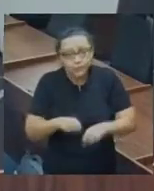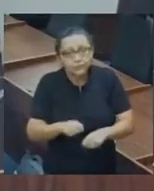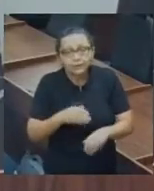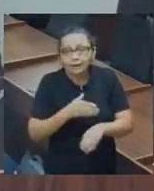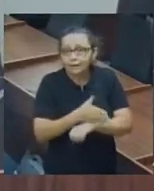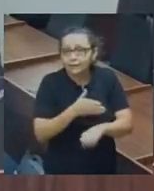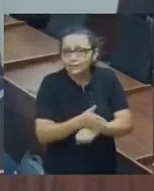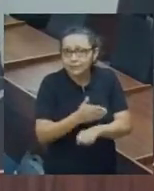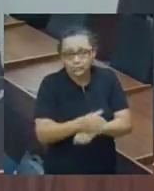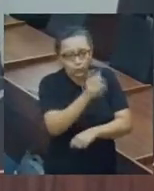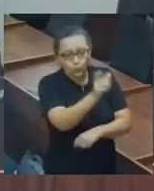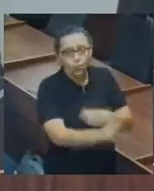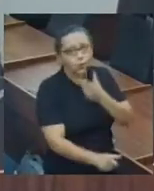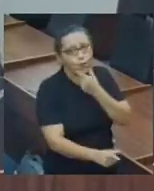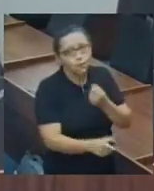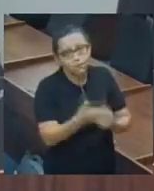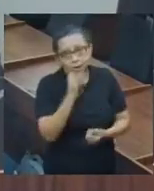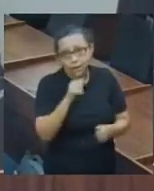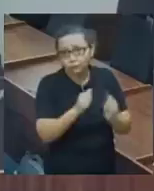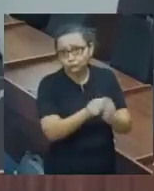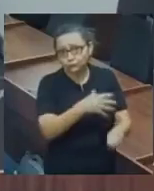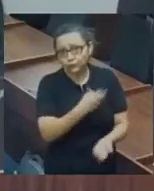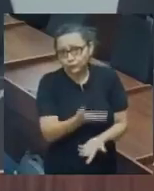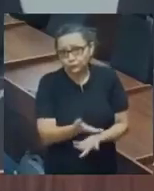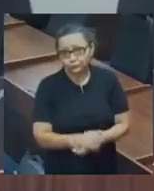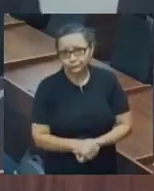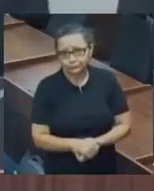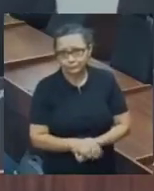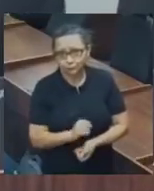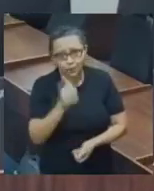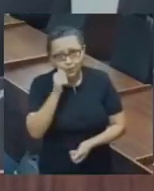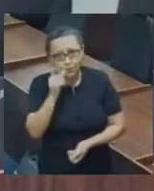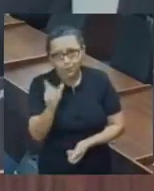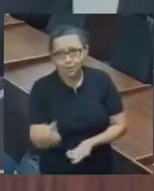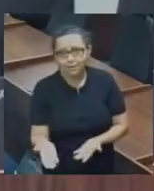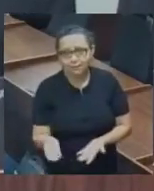pelo por pais homens né